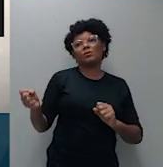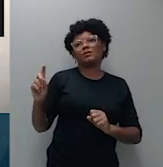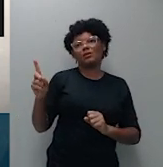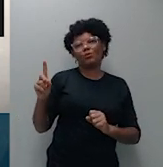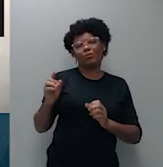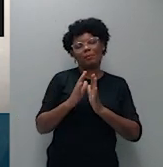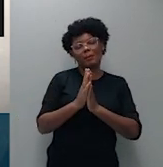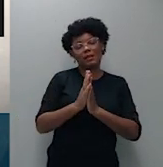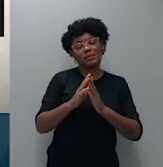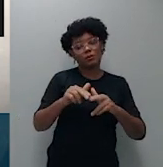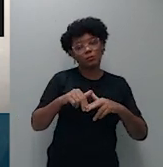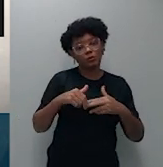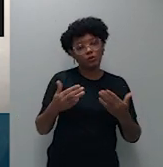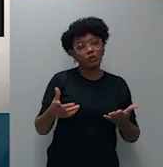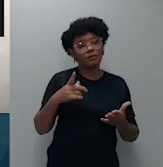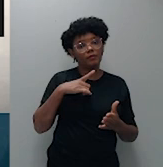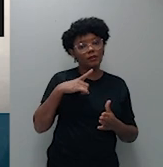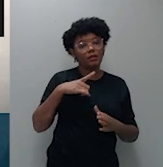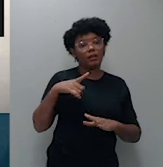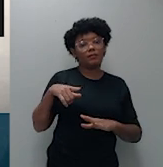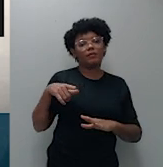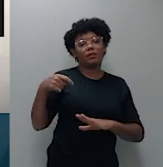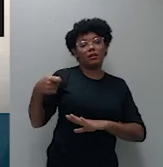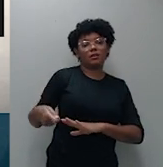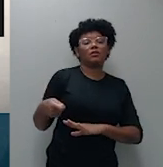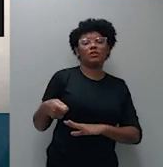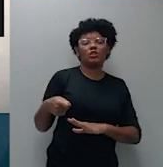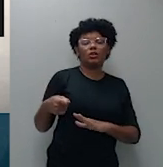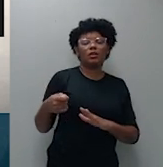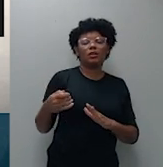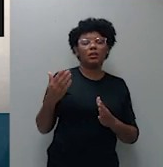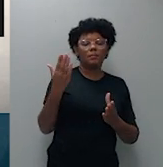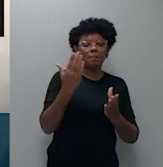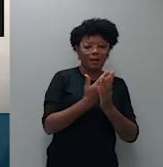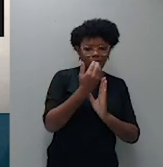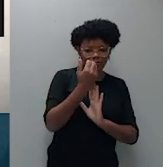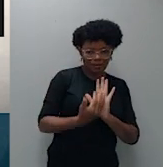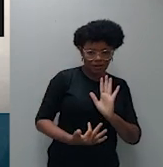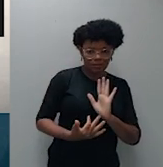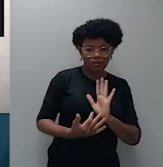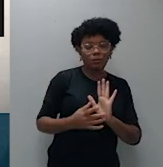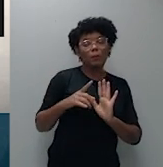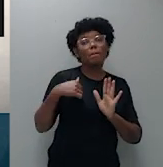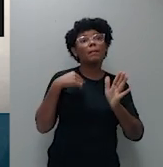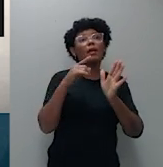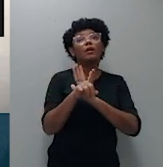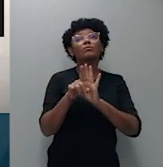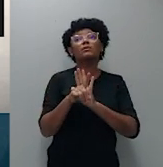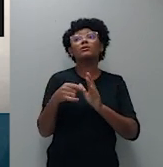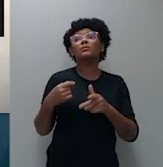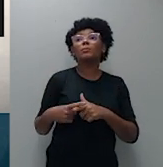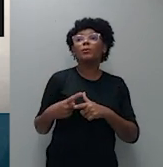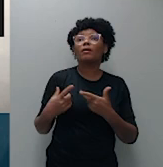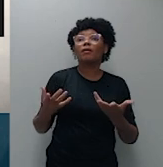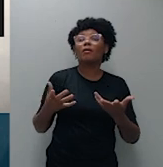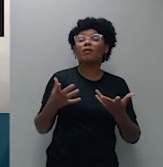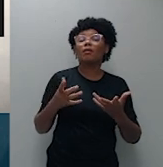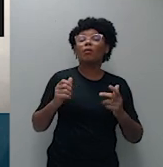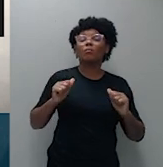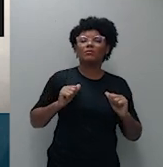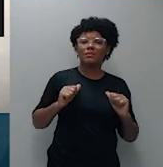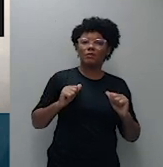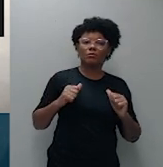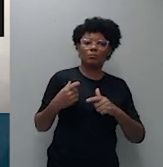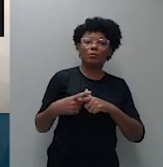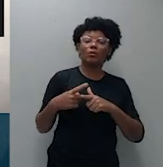apelação motivo pelo qual houve a interposição de embargos de declaração indagando Exatamente isso é só